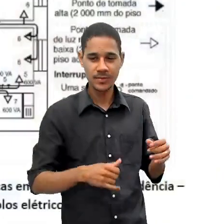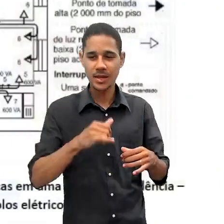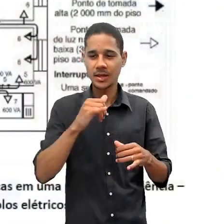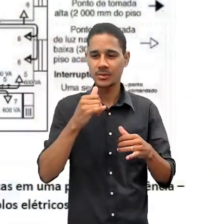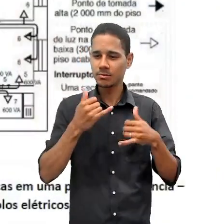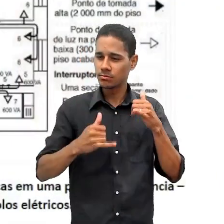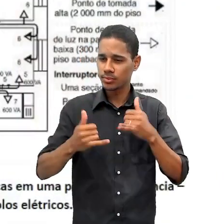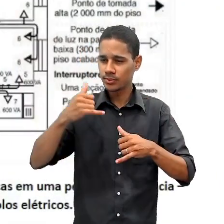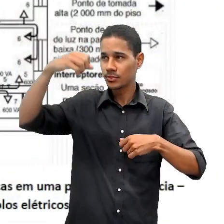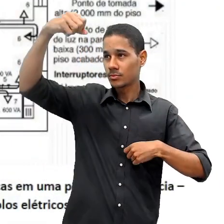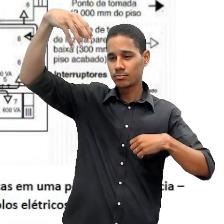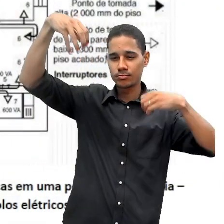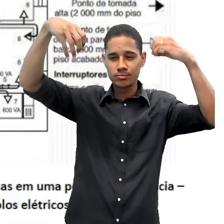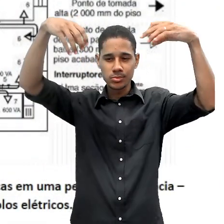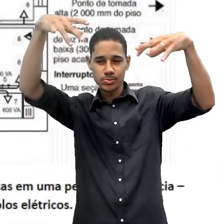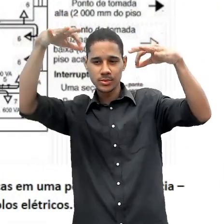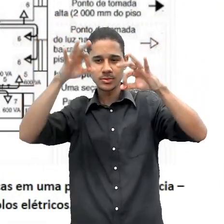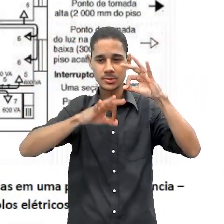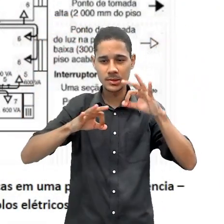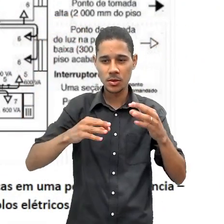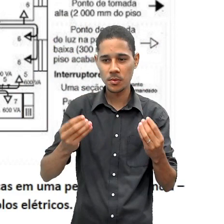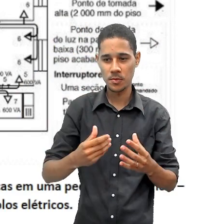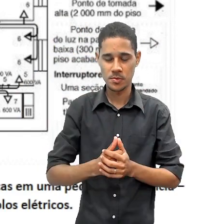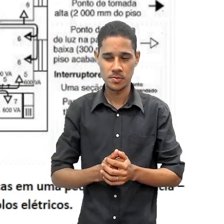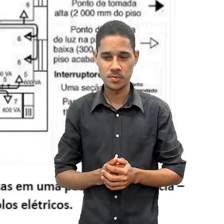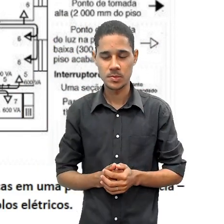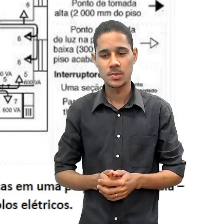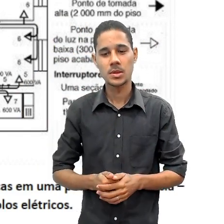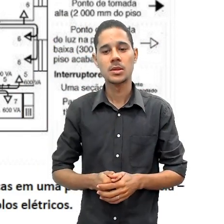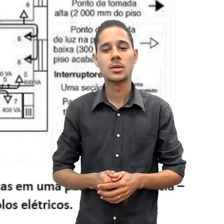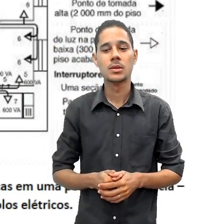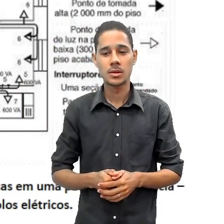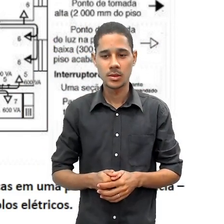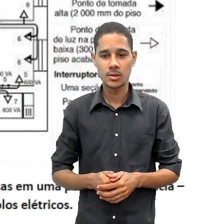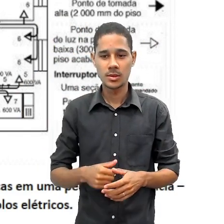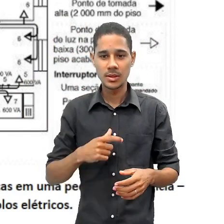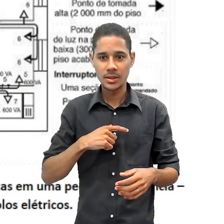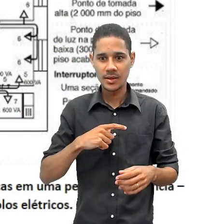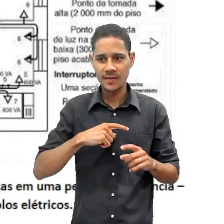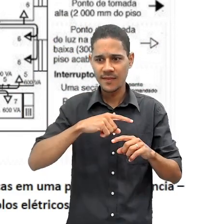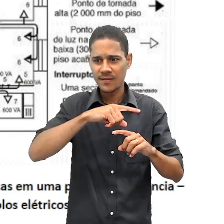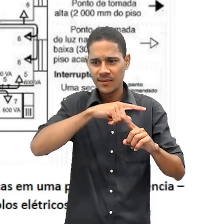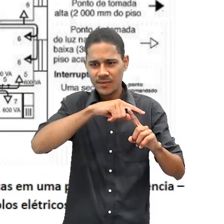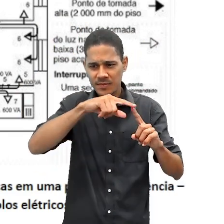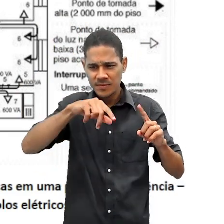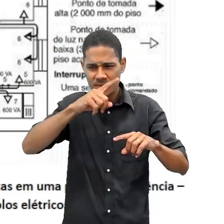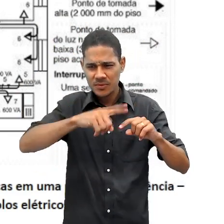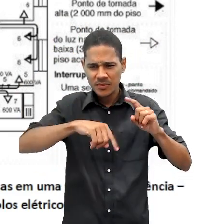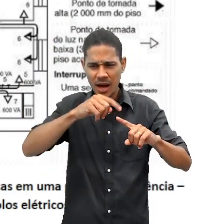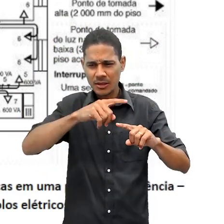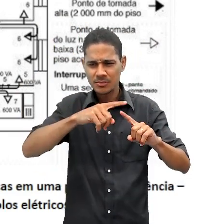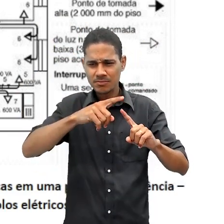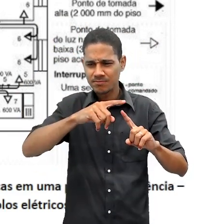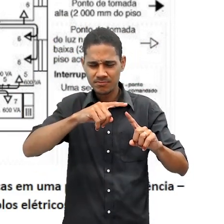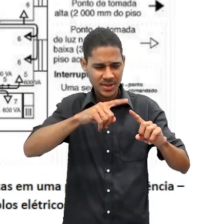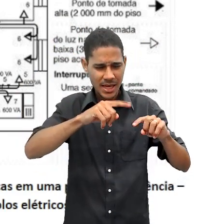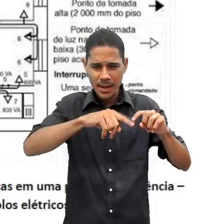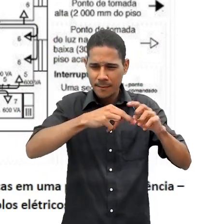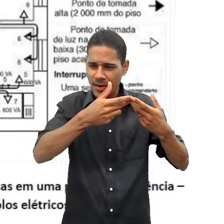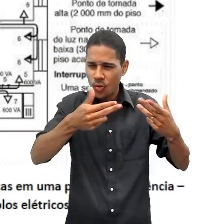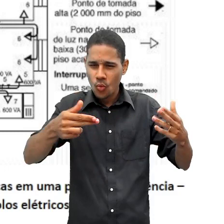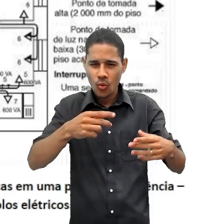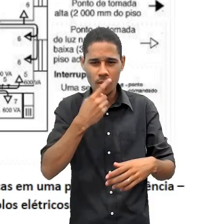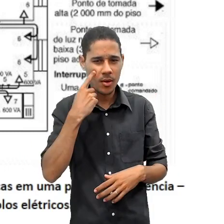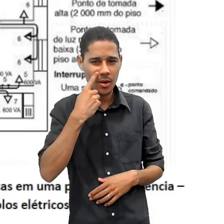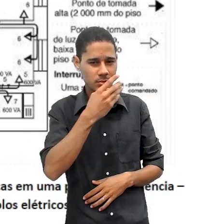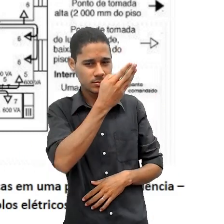elétricas e iluminação, né? Nós temos também uma grande quantidade de símbolos, né? E esses símbolos é interessante porque